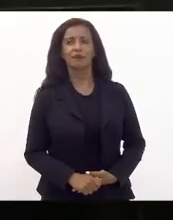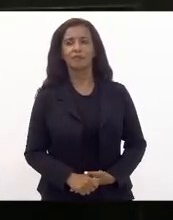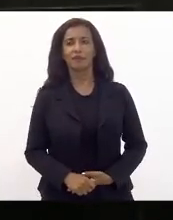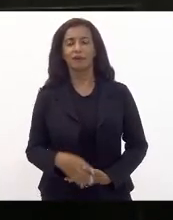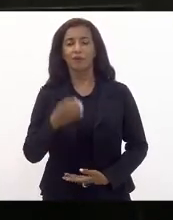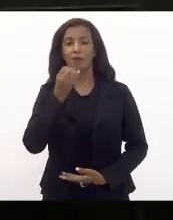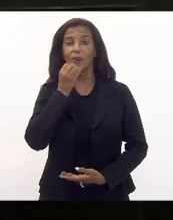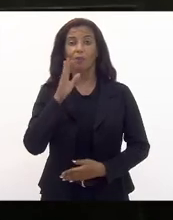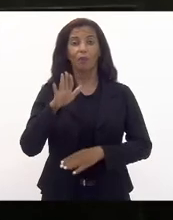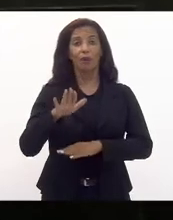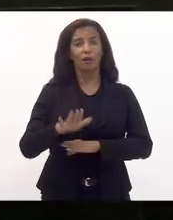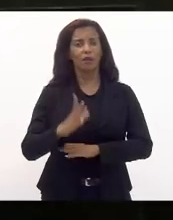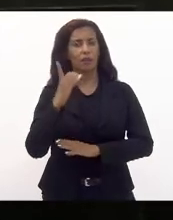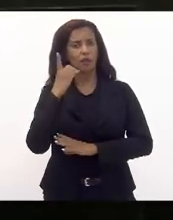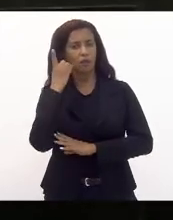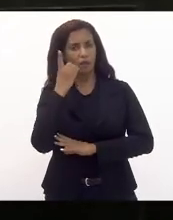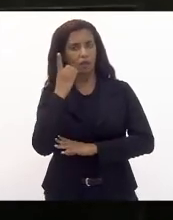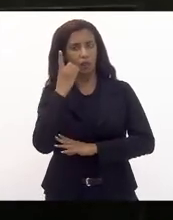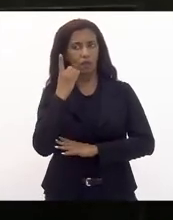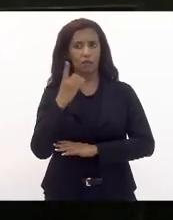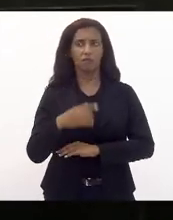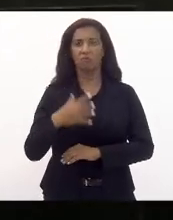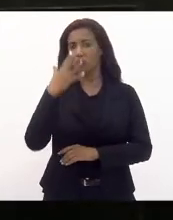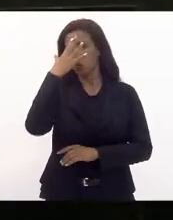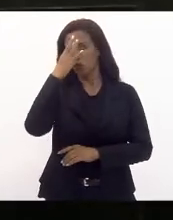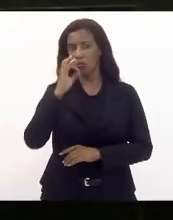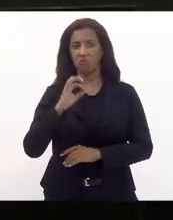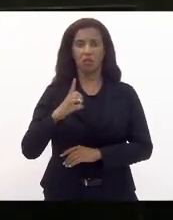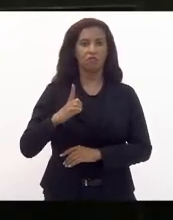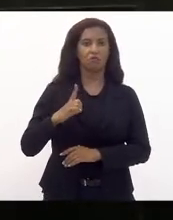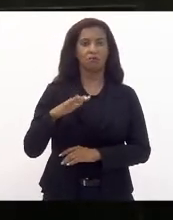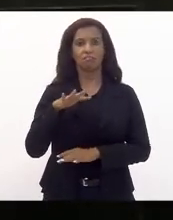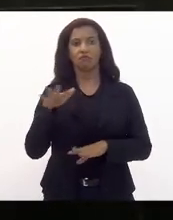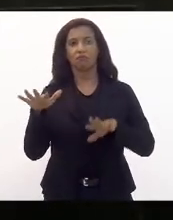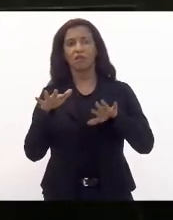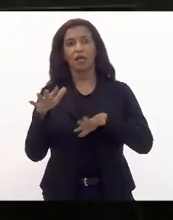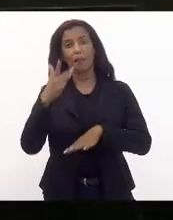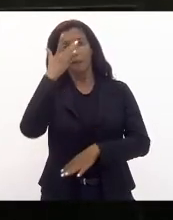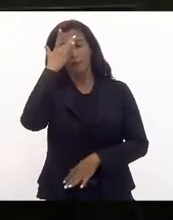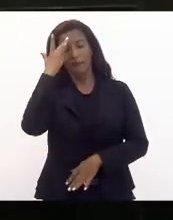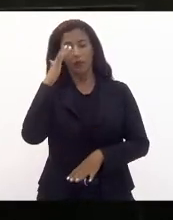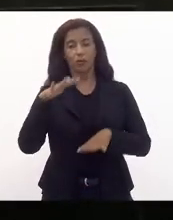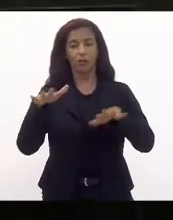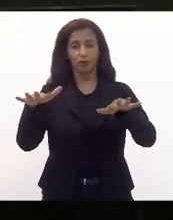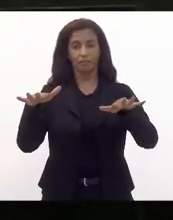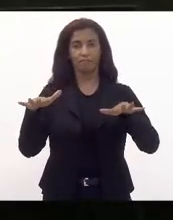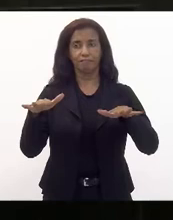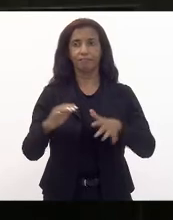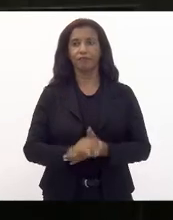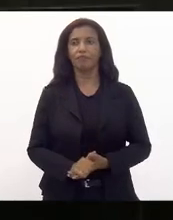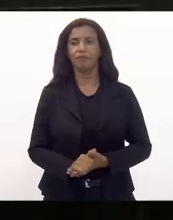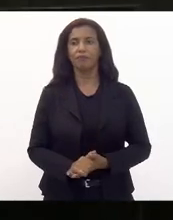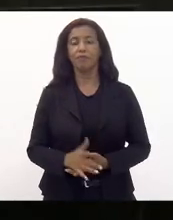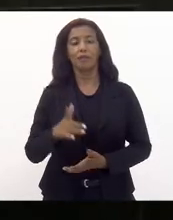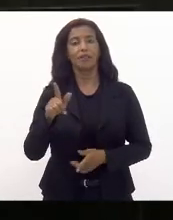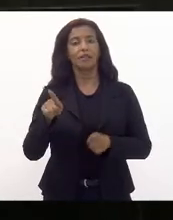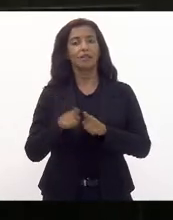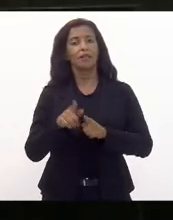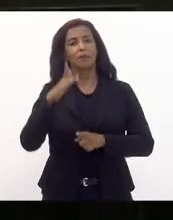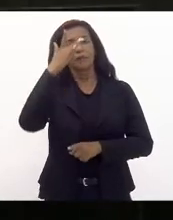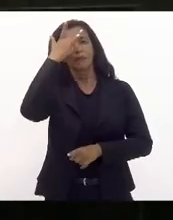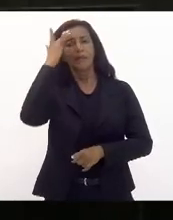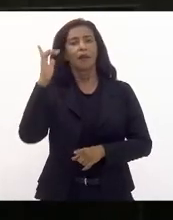boa tarde deputados e deputadas não sei se na questão presente a todos que estão no plenário Aquele que nos